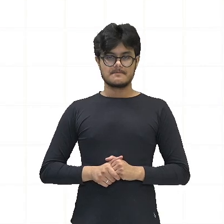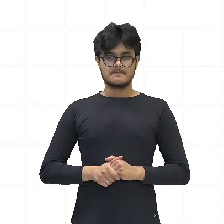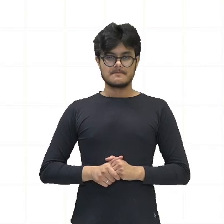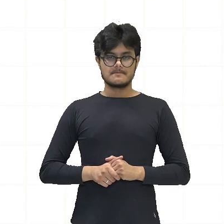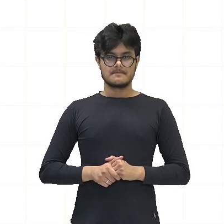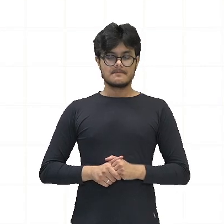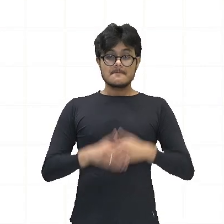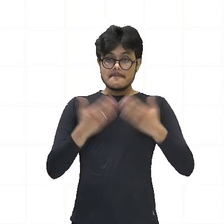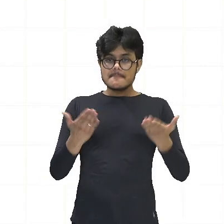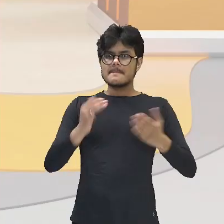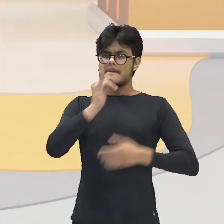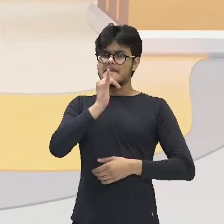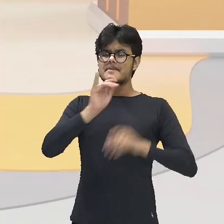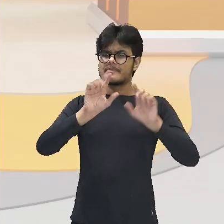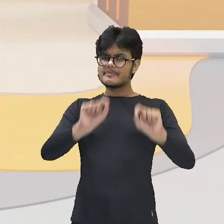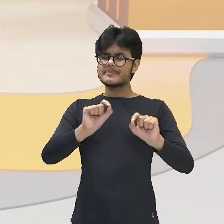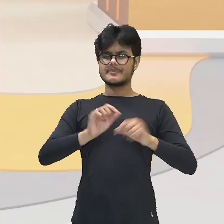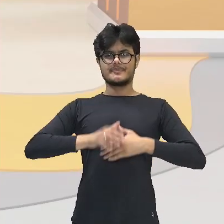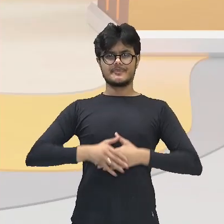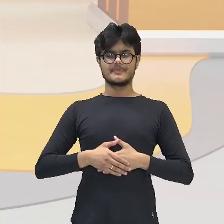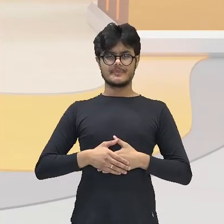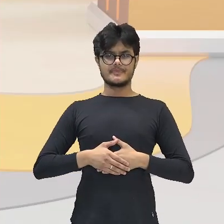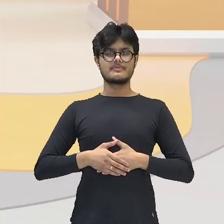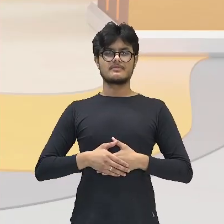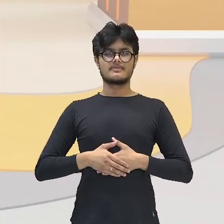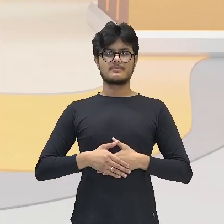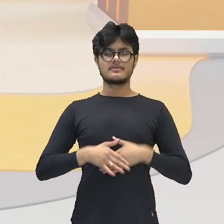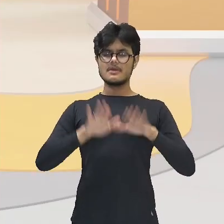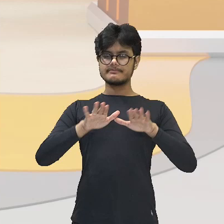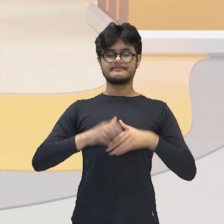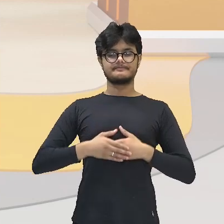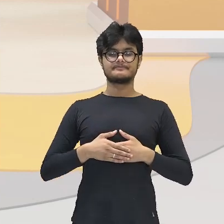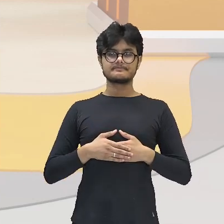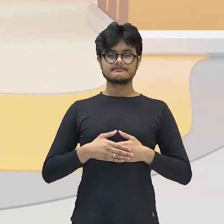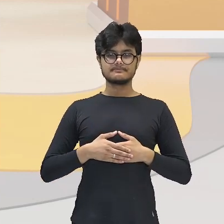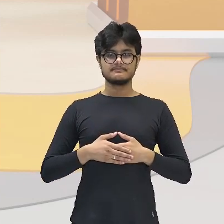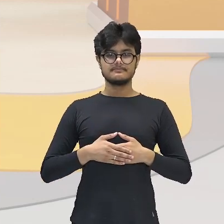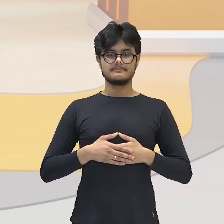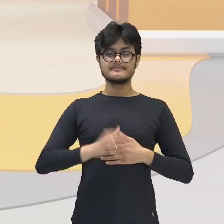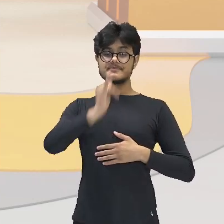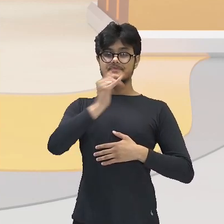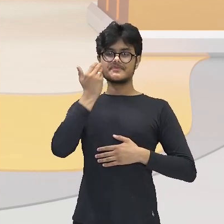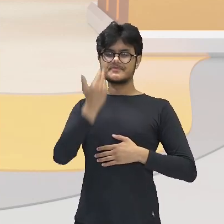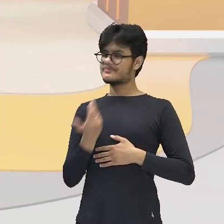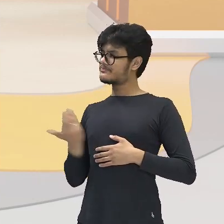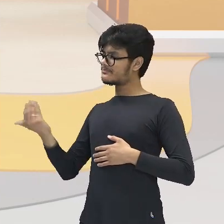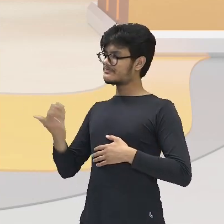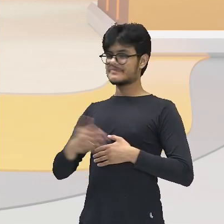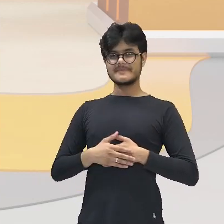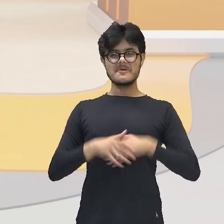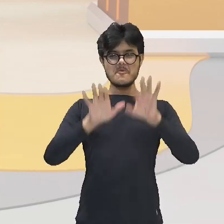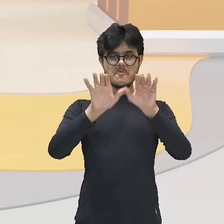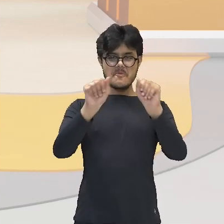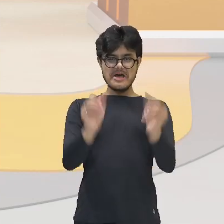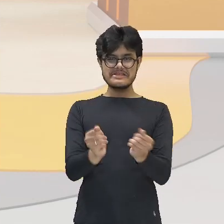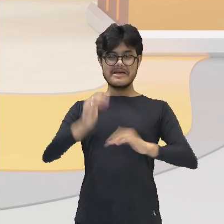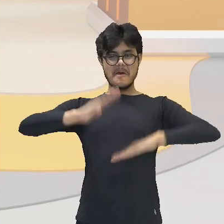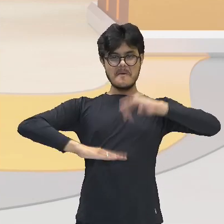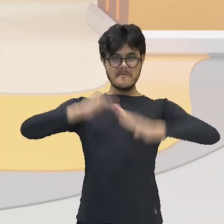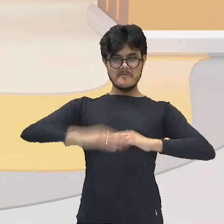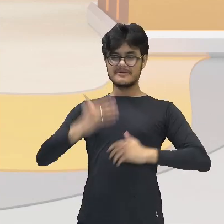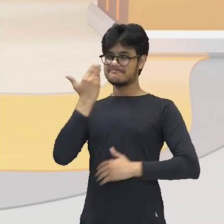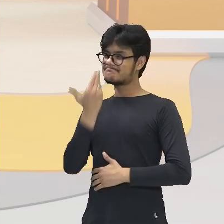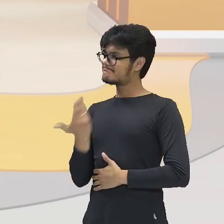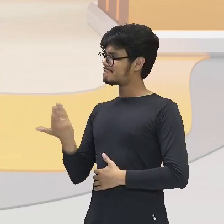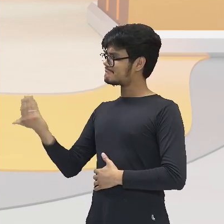empregar máquinas simples, tá? E aí, a gente tem aqui, né, um artesão, né, que